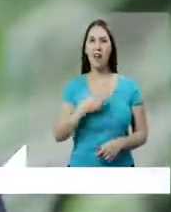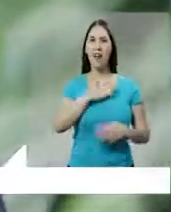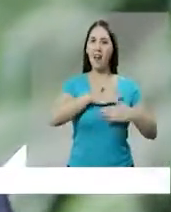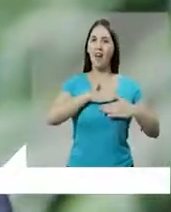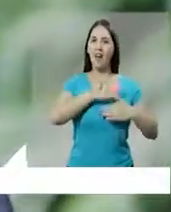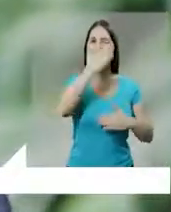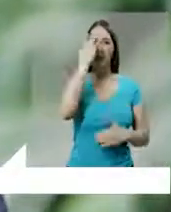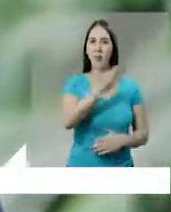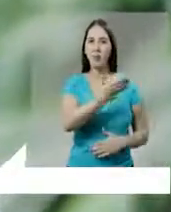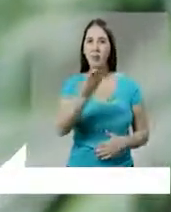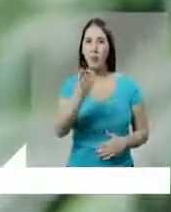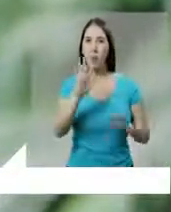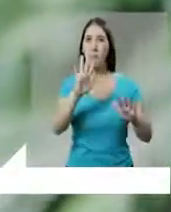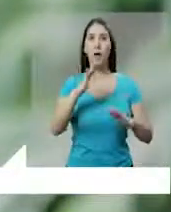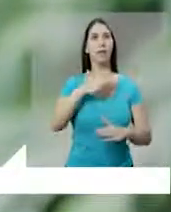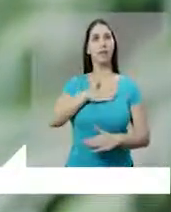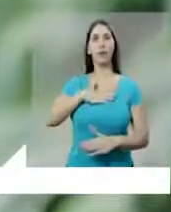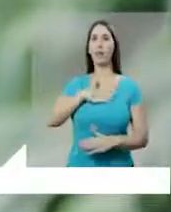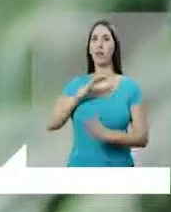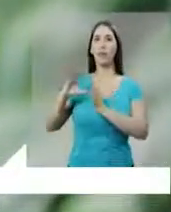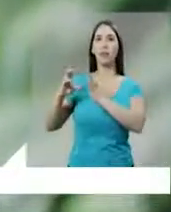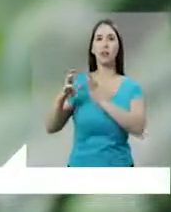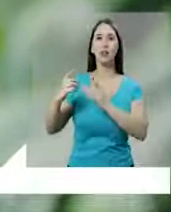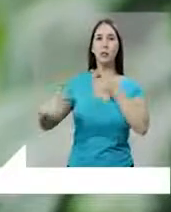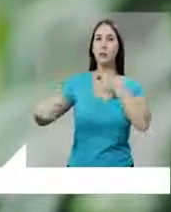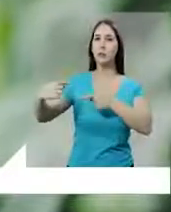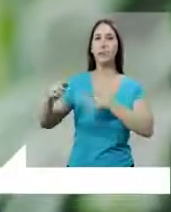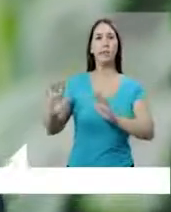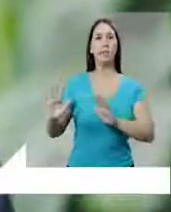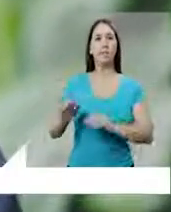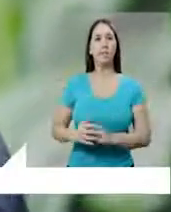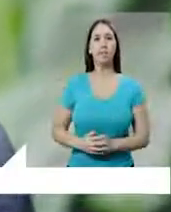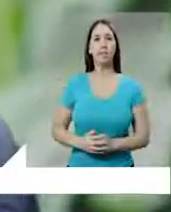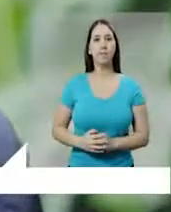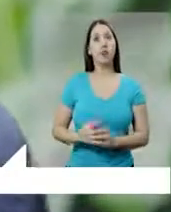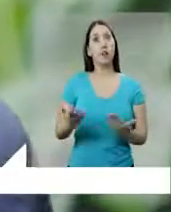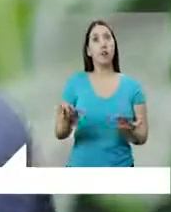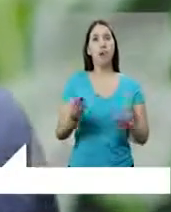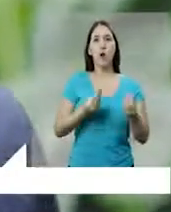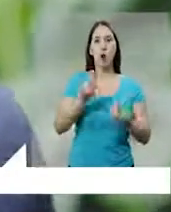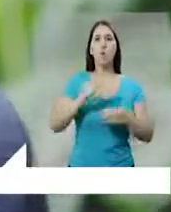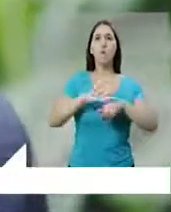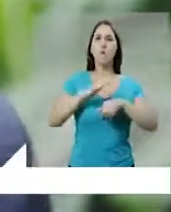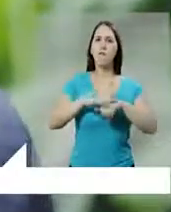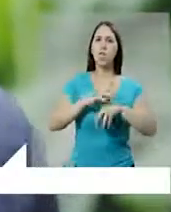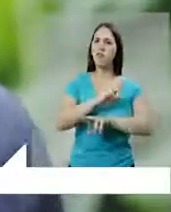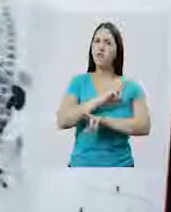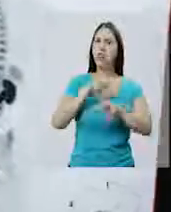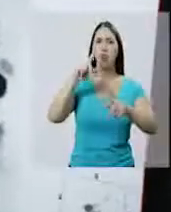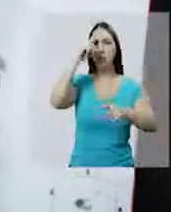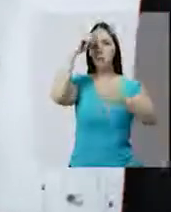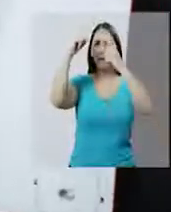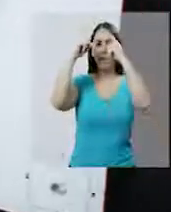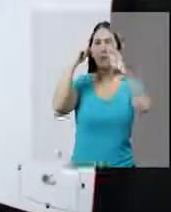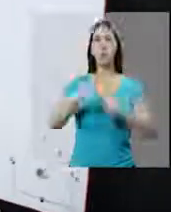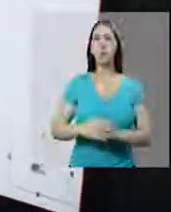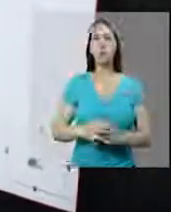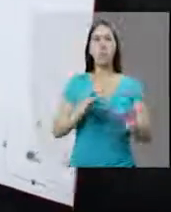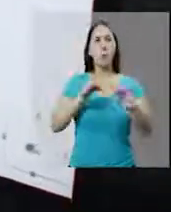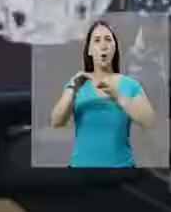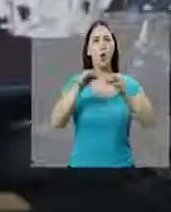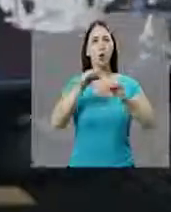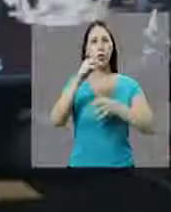não agradavam necessariamente aos partidos e aos grupos políticos. Foi assim que inovamos e fizemos diferente. Corujão da